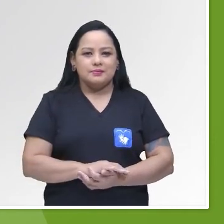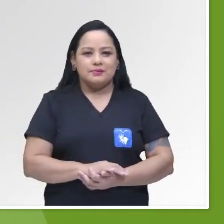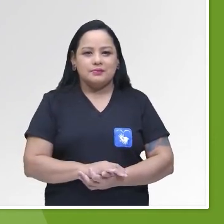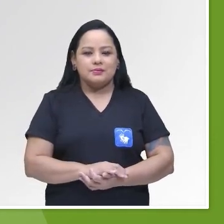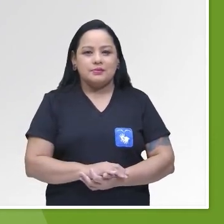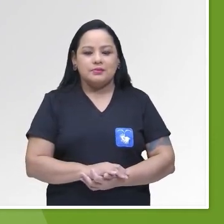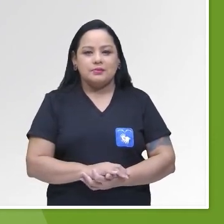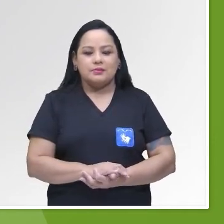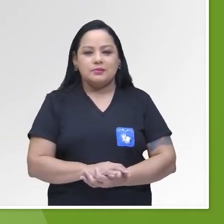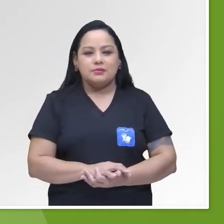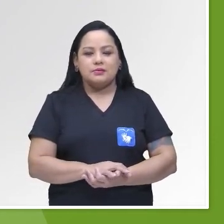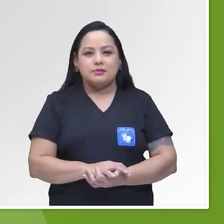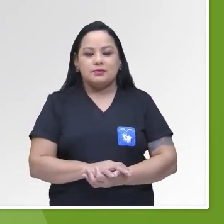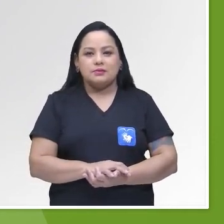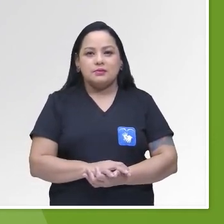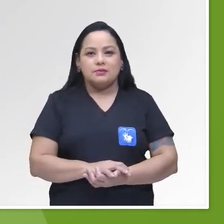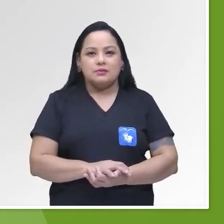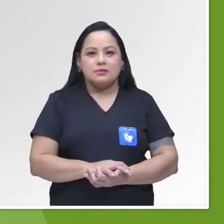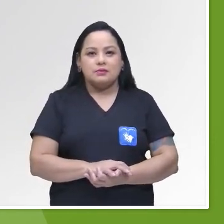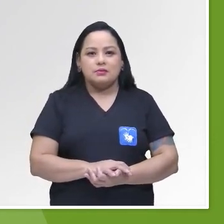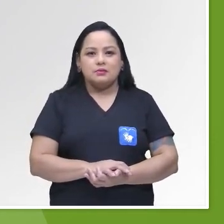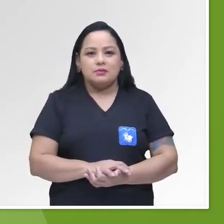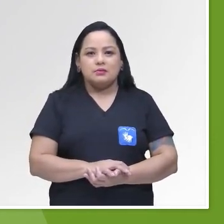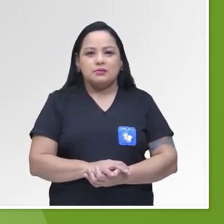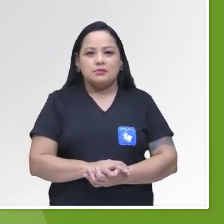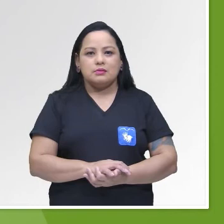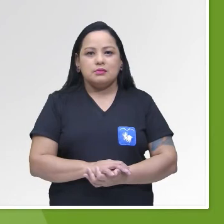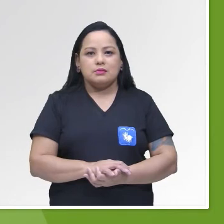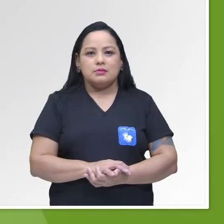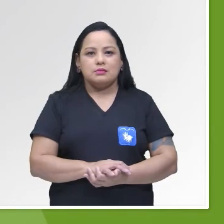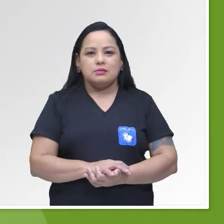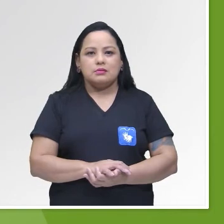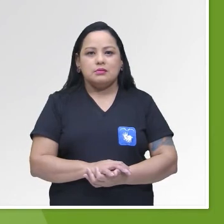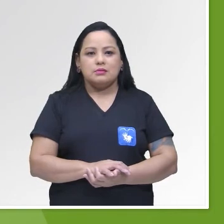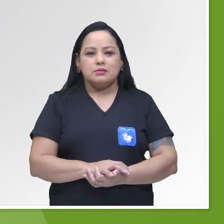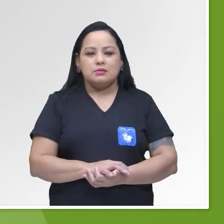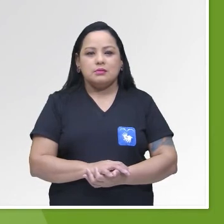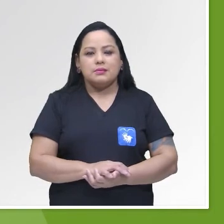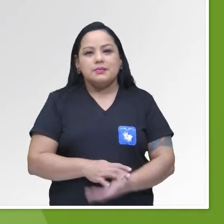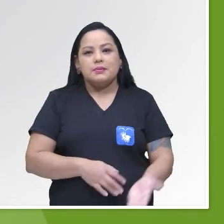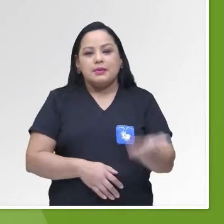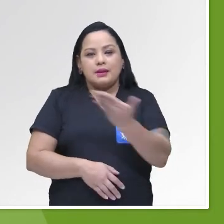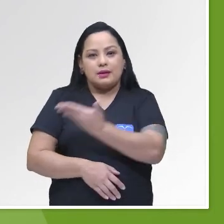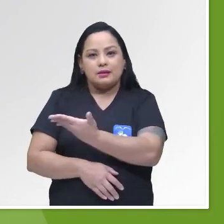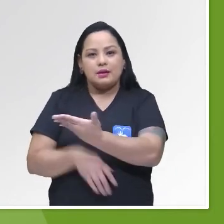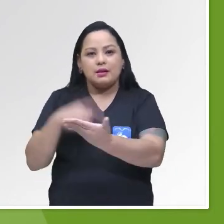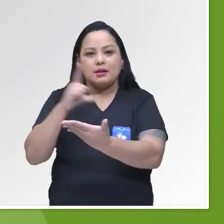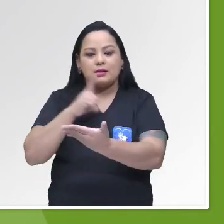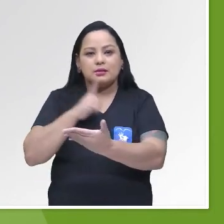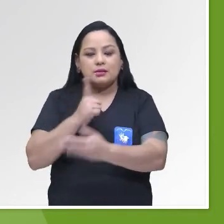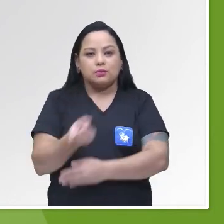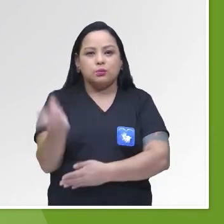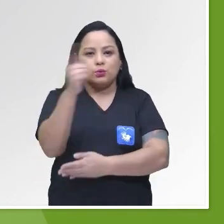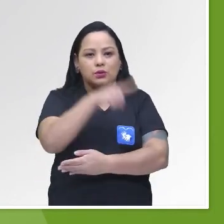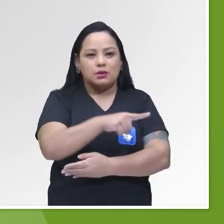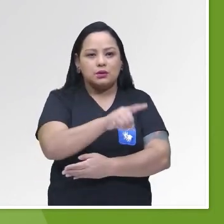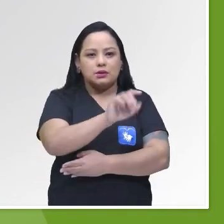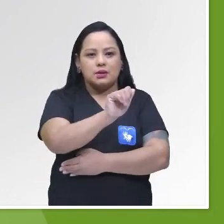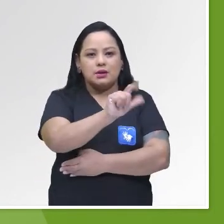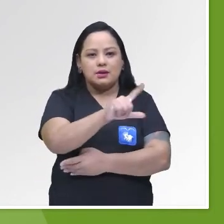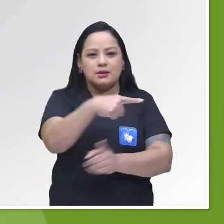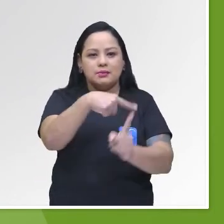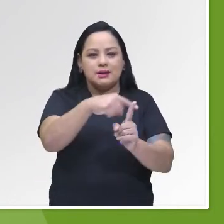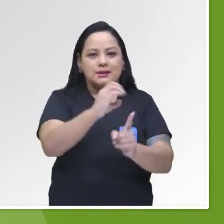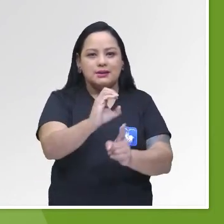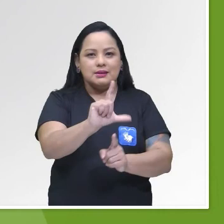cloreto de alumínio, tá bom? Então, nós temos aqui do lado dos reagentes